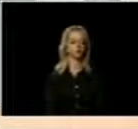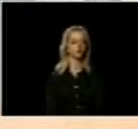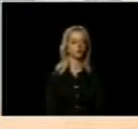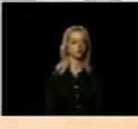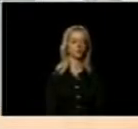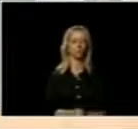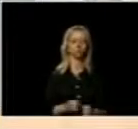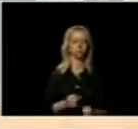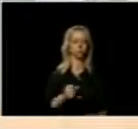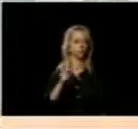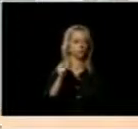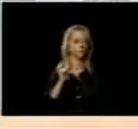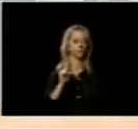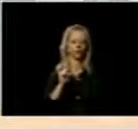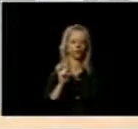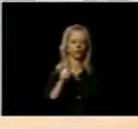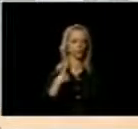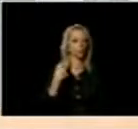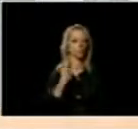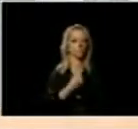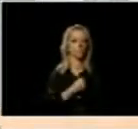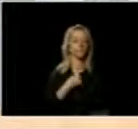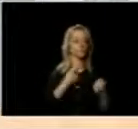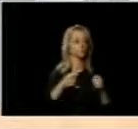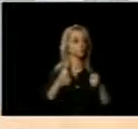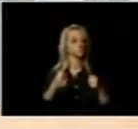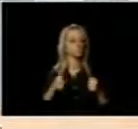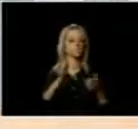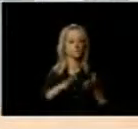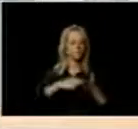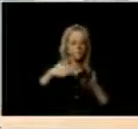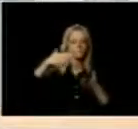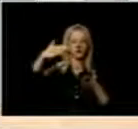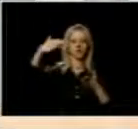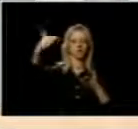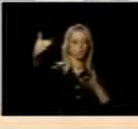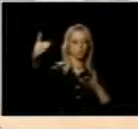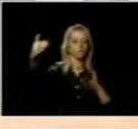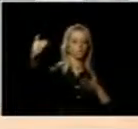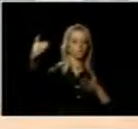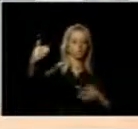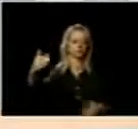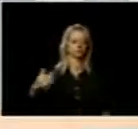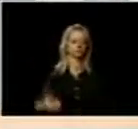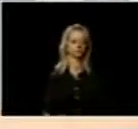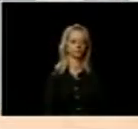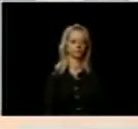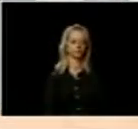pouco. Nós precisamos ir além disso. É muito pouco. Eu agora